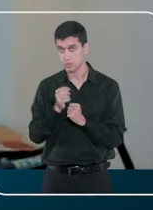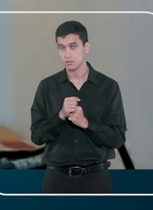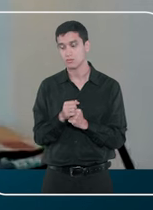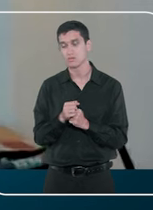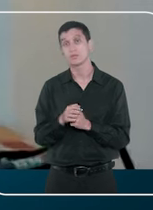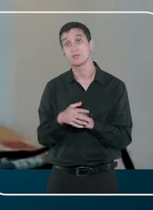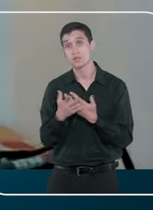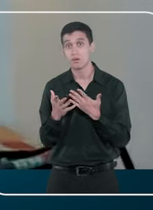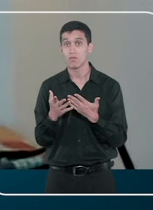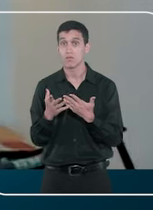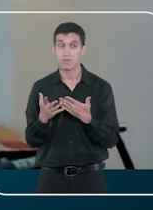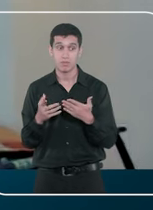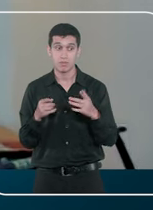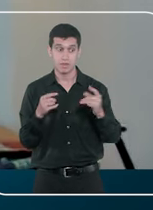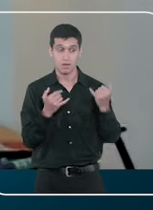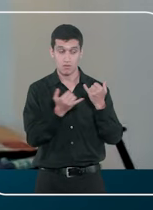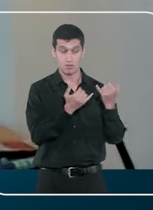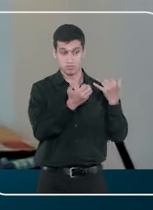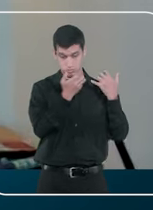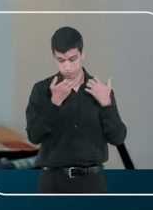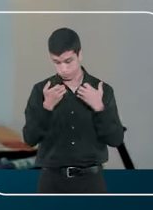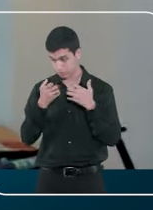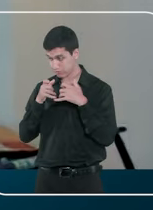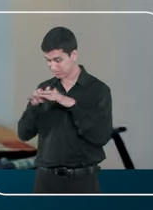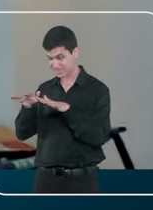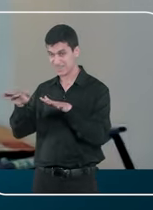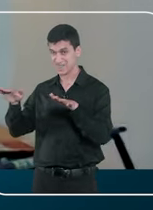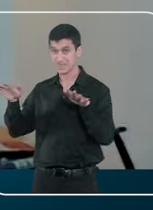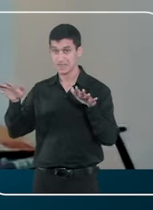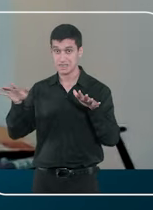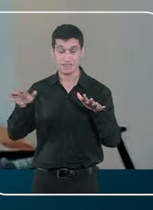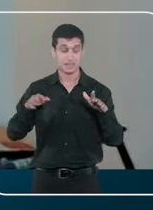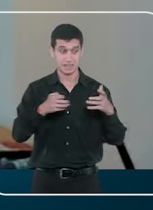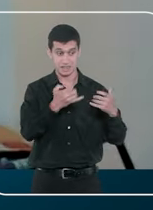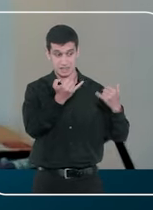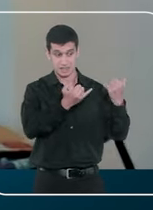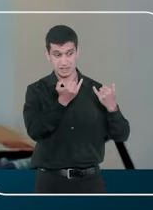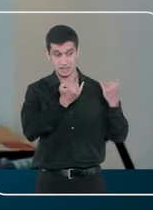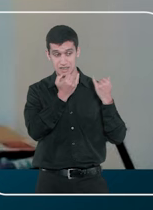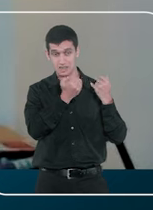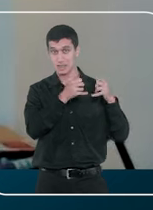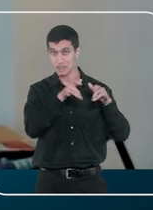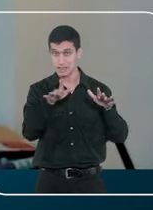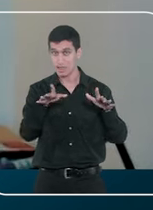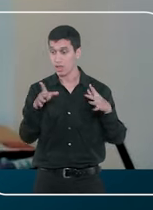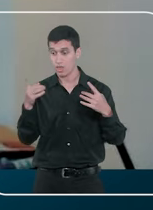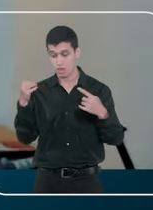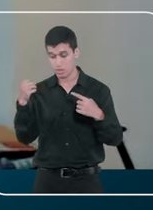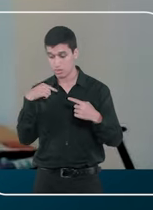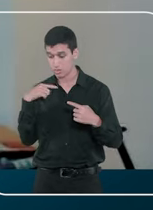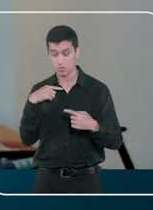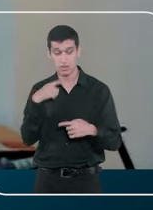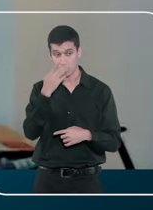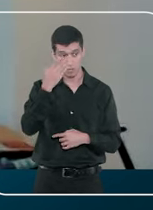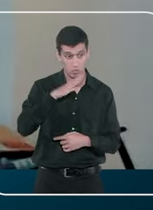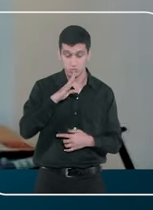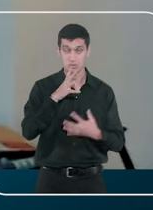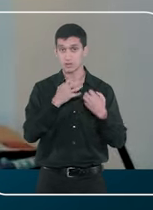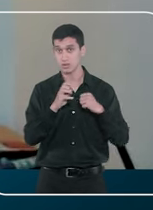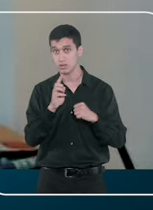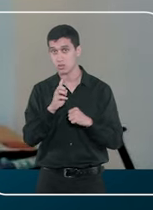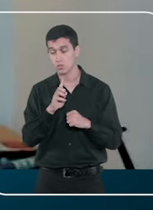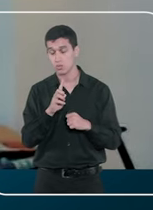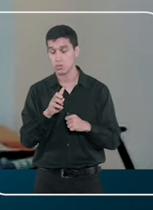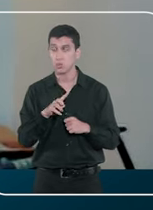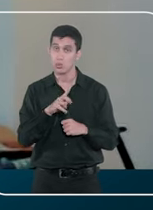O vazamento da informação em si, ele não é impeditivo do acordo. Ele sequer torna ilícito o elemento